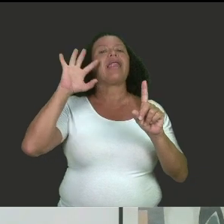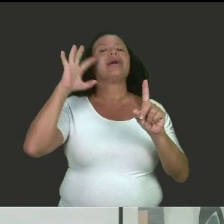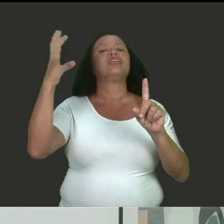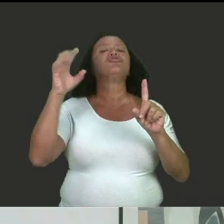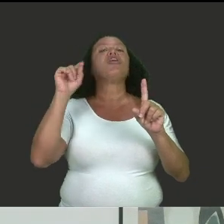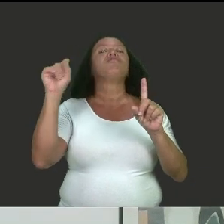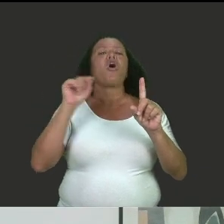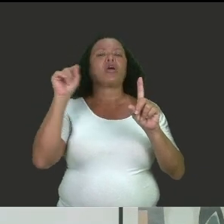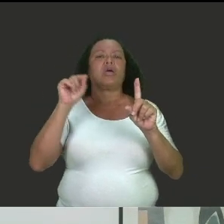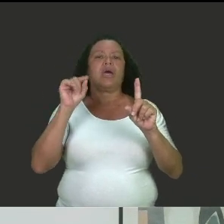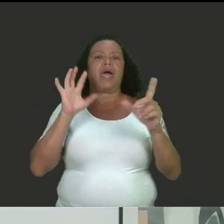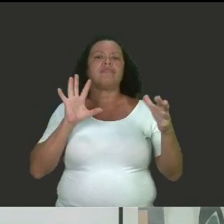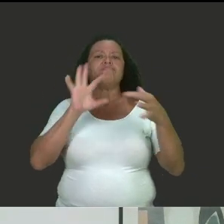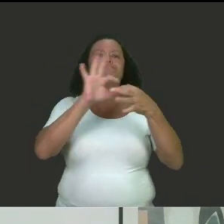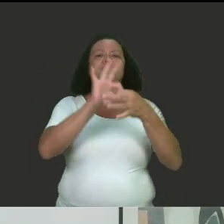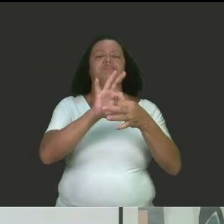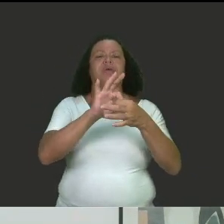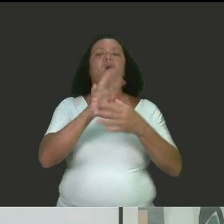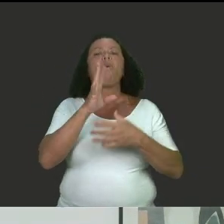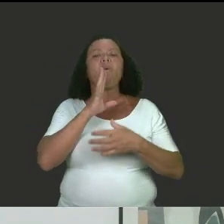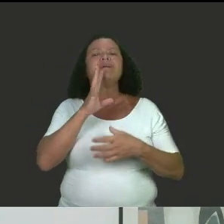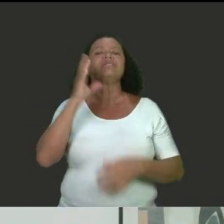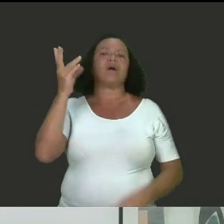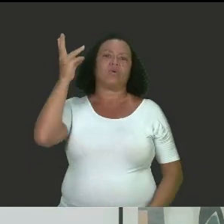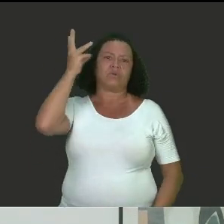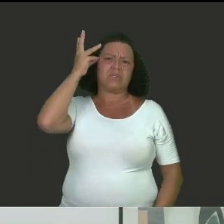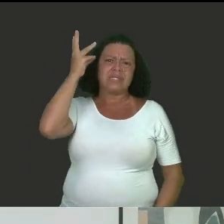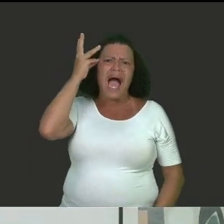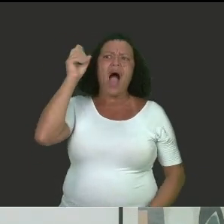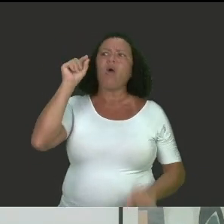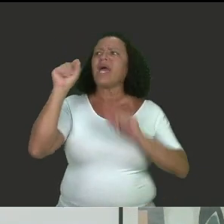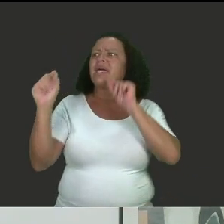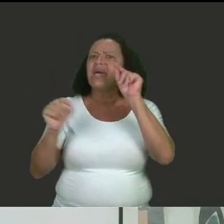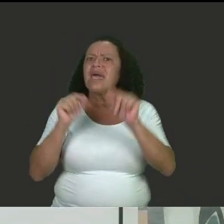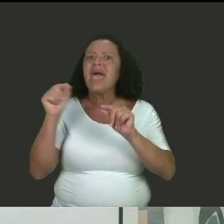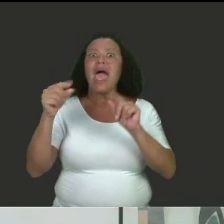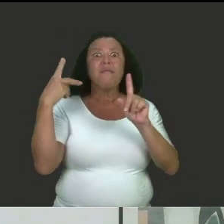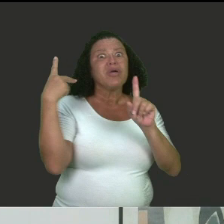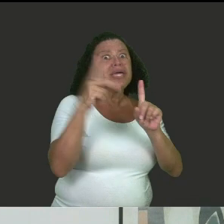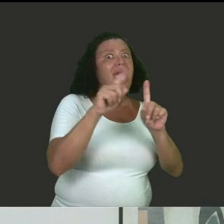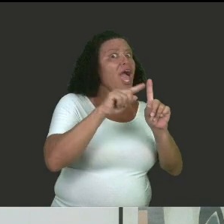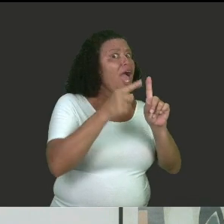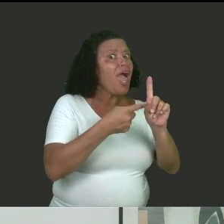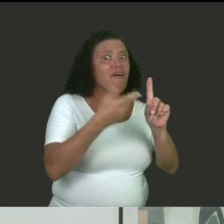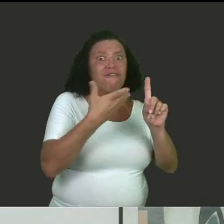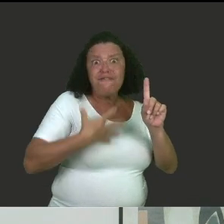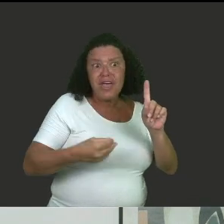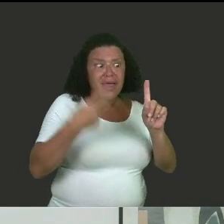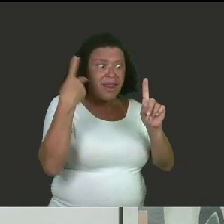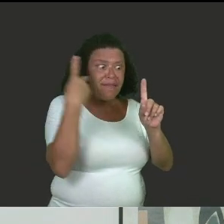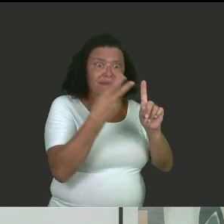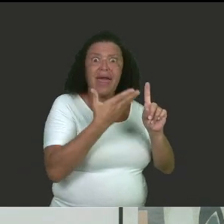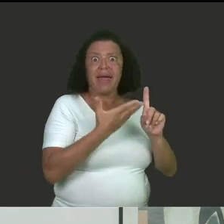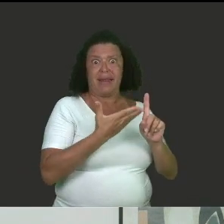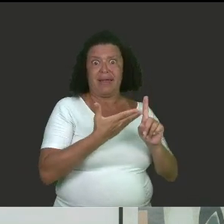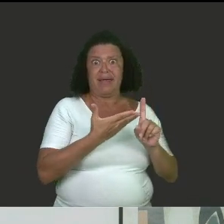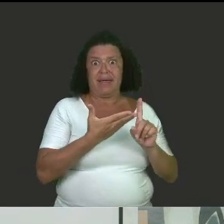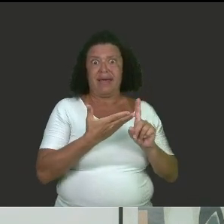inteirar e conhecer um pouco mais sobre a doença, sobre a síndrome de Down, né? Essa limitação.